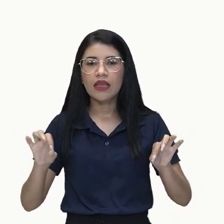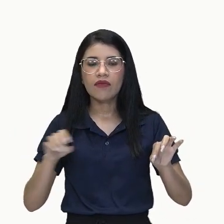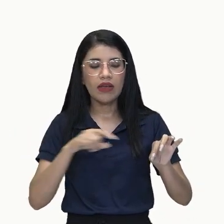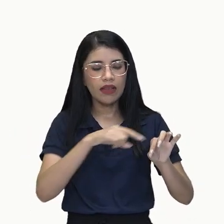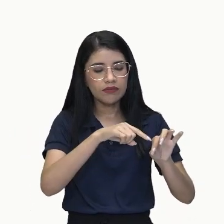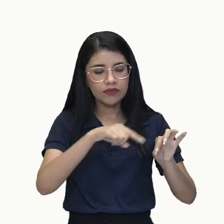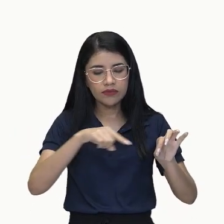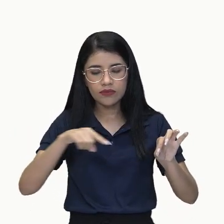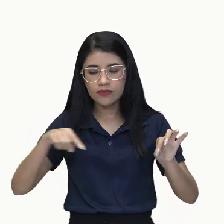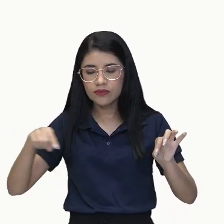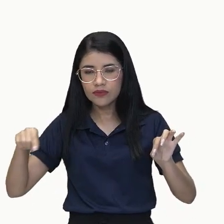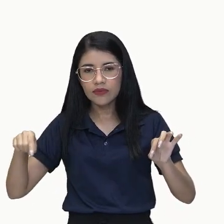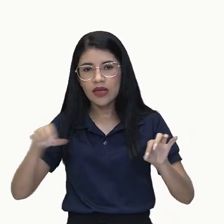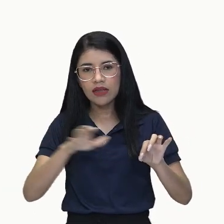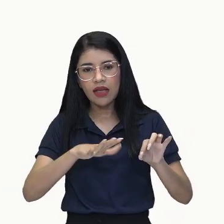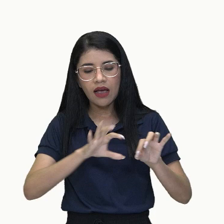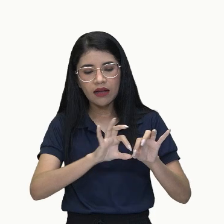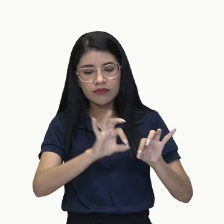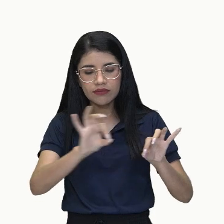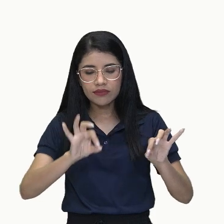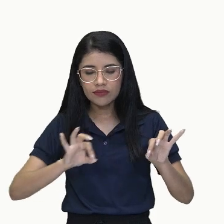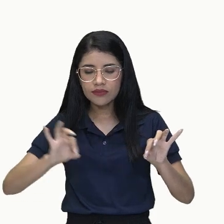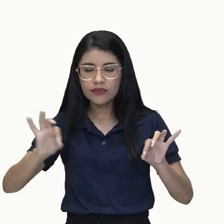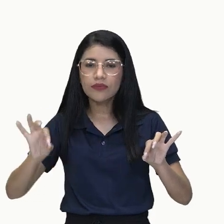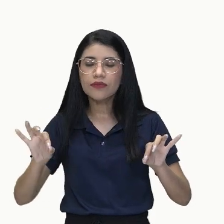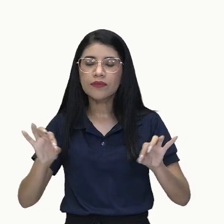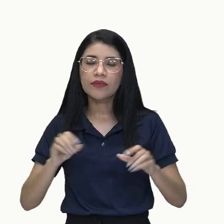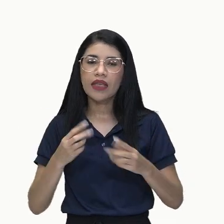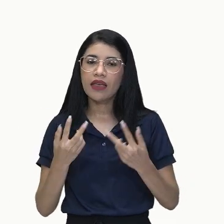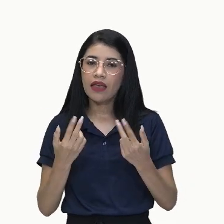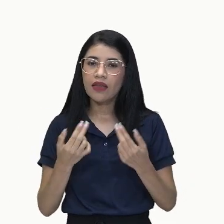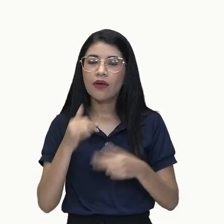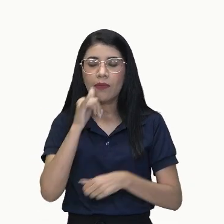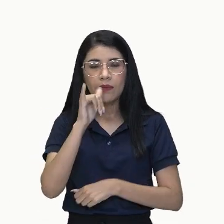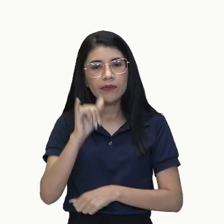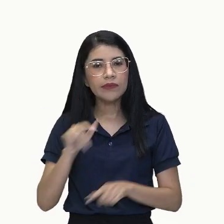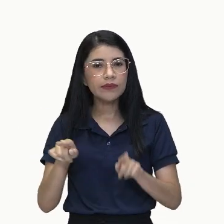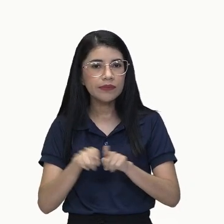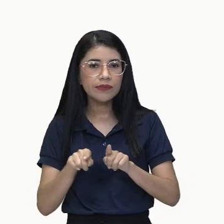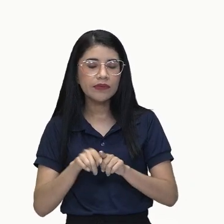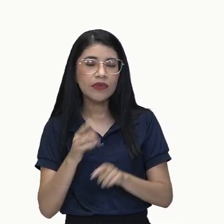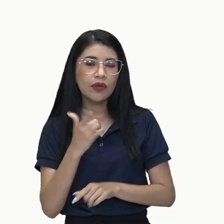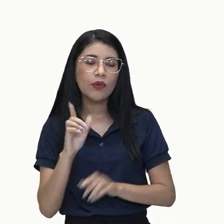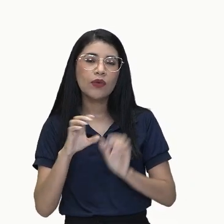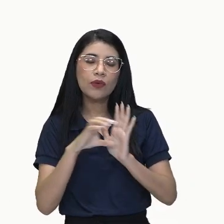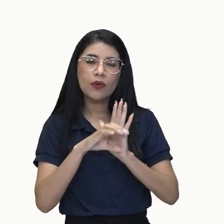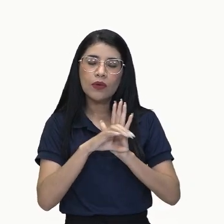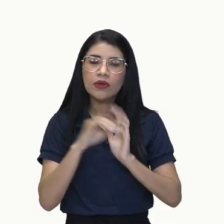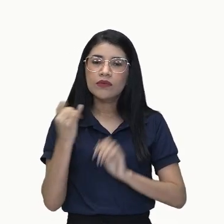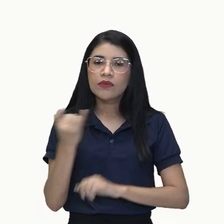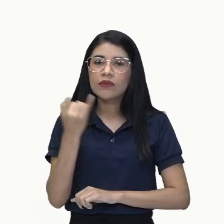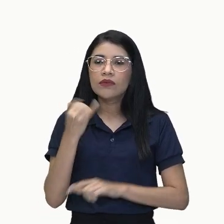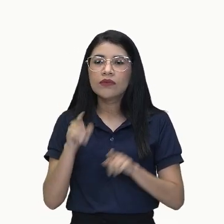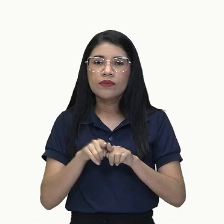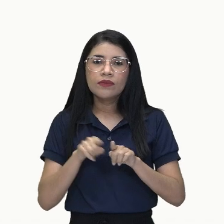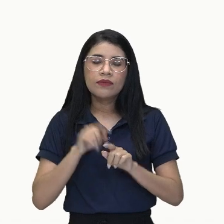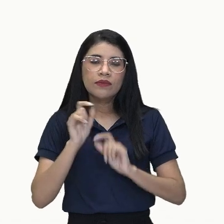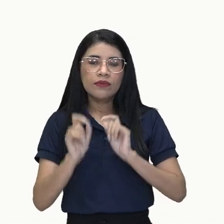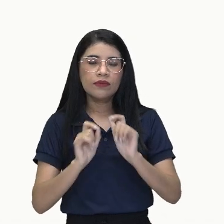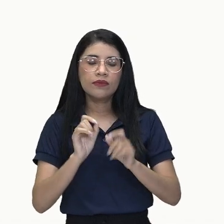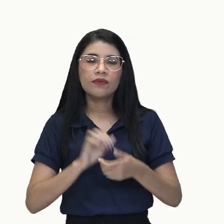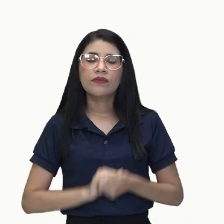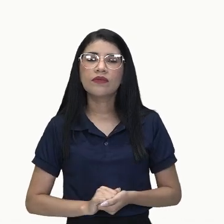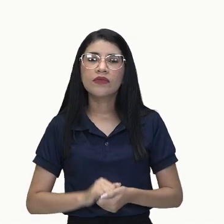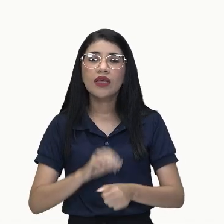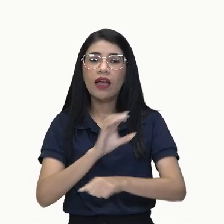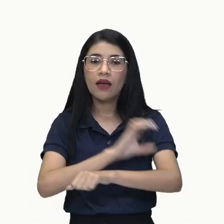cano em um sistema hidráulico. Outra definição também muito importante é a